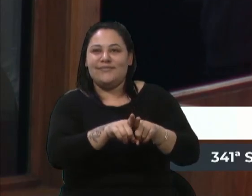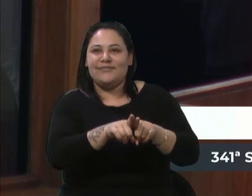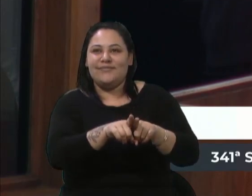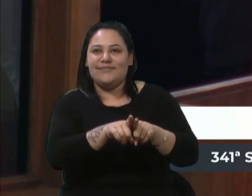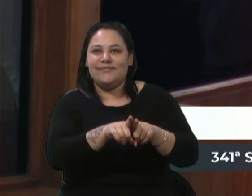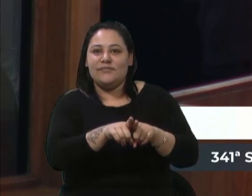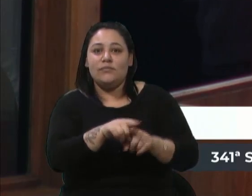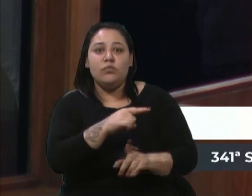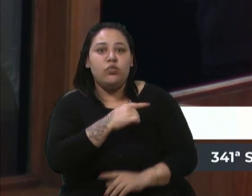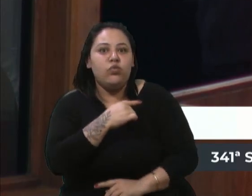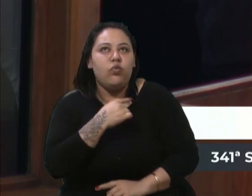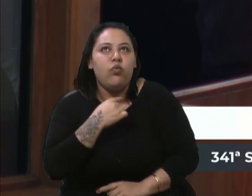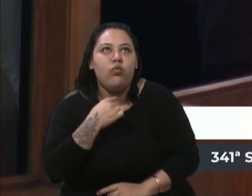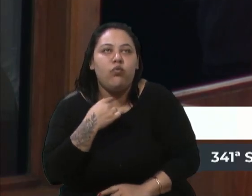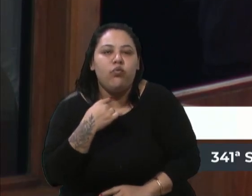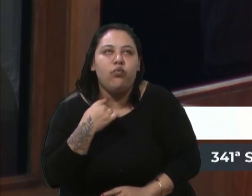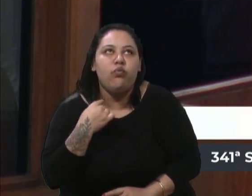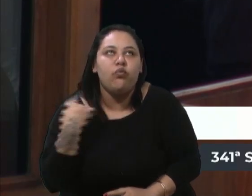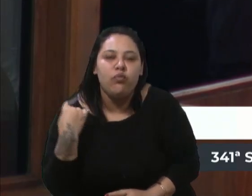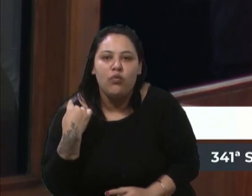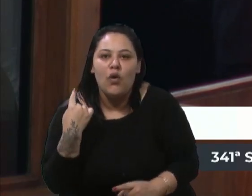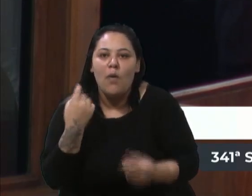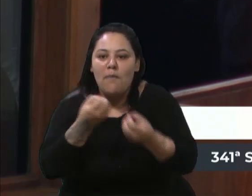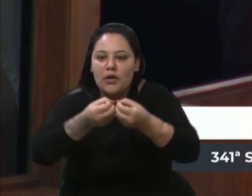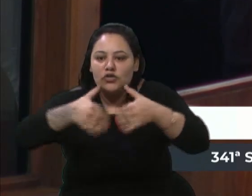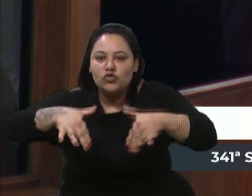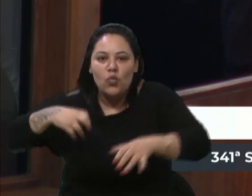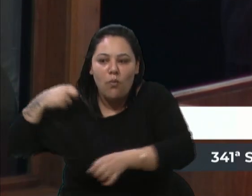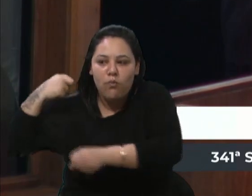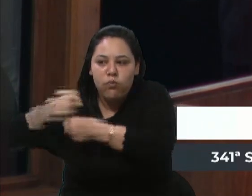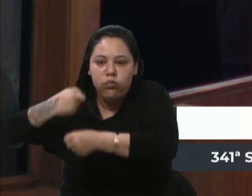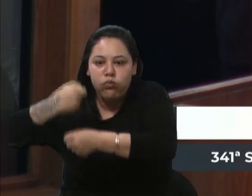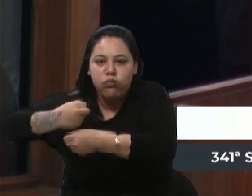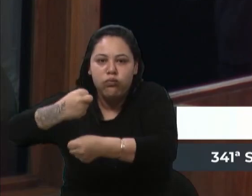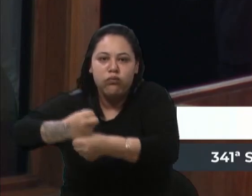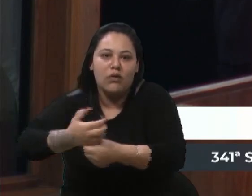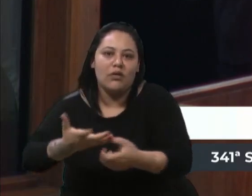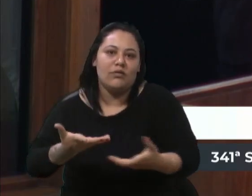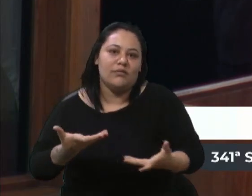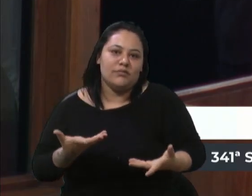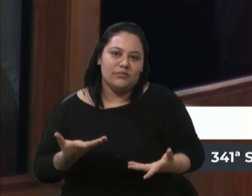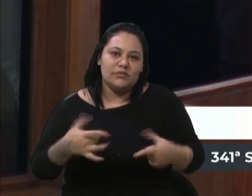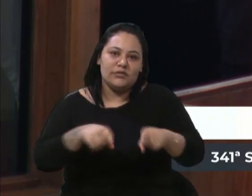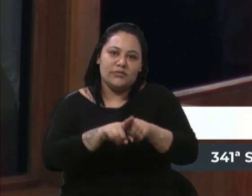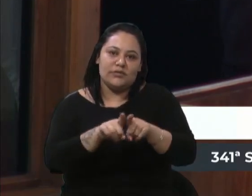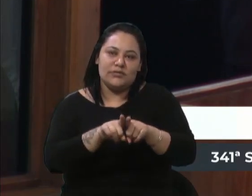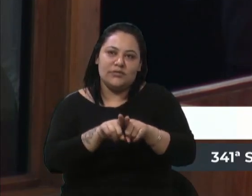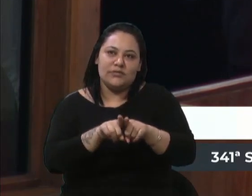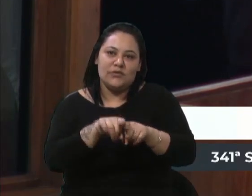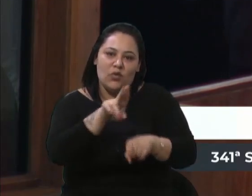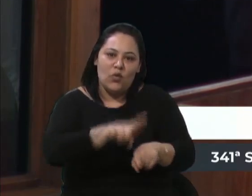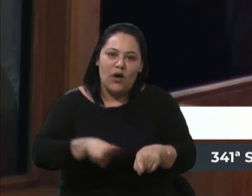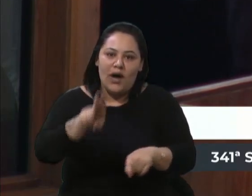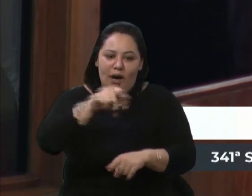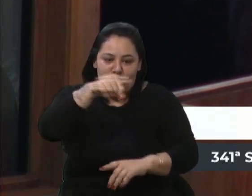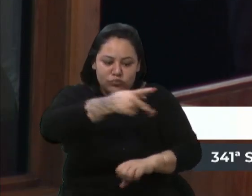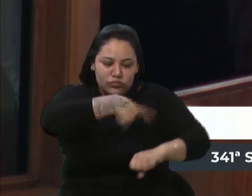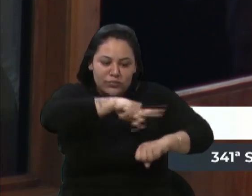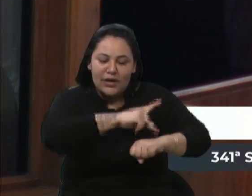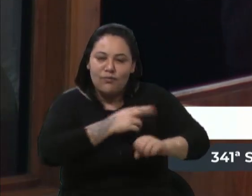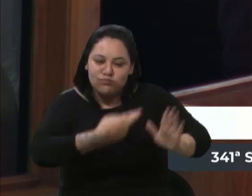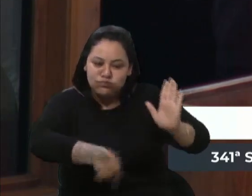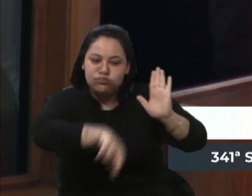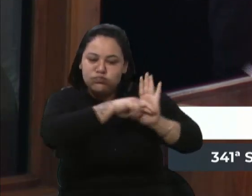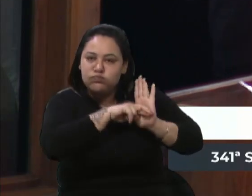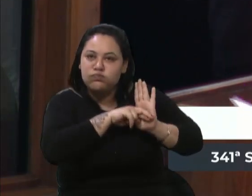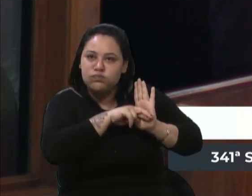atraso imensurável que os anos de exceção aplicaram ao nosso país e que os resultados